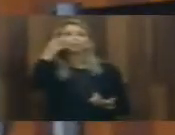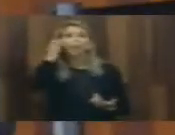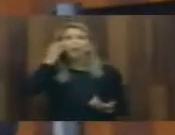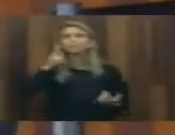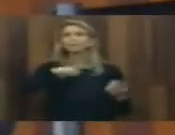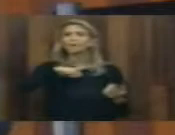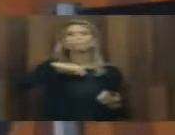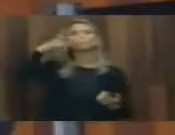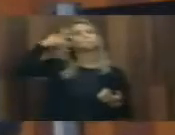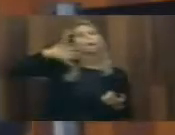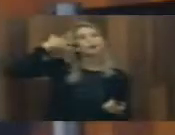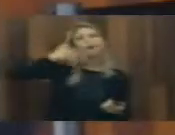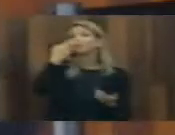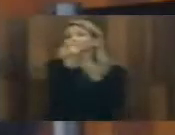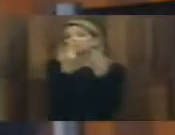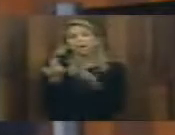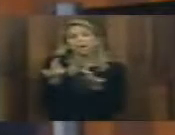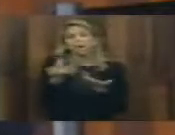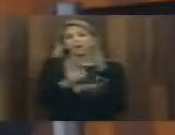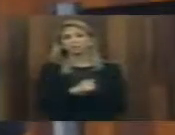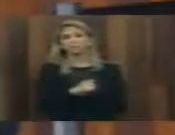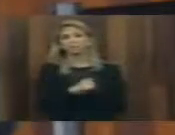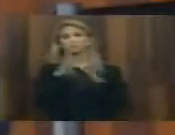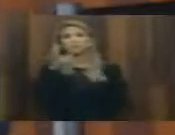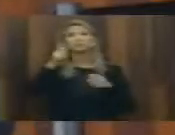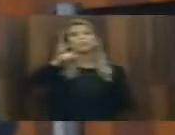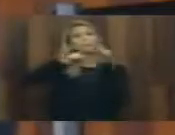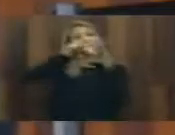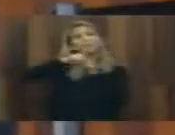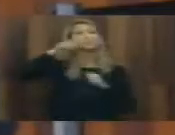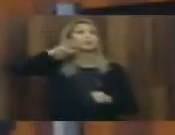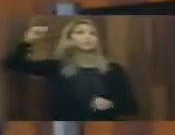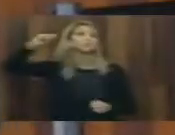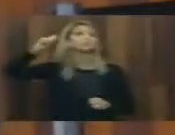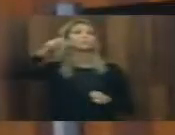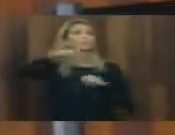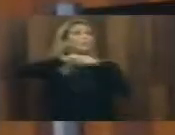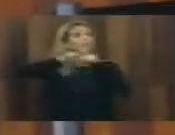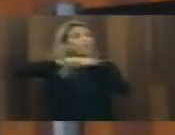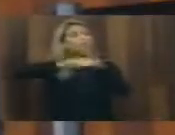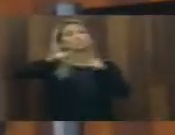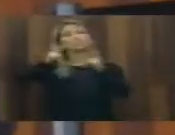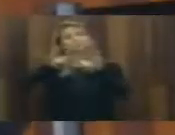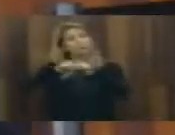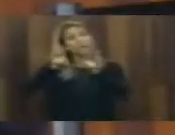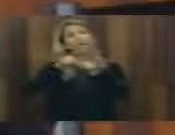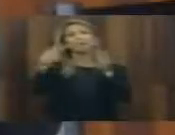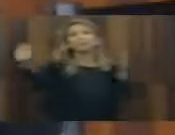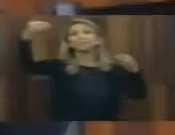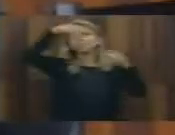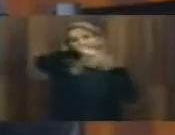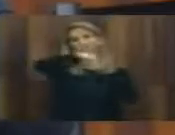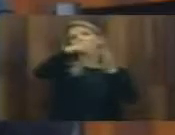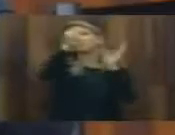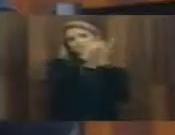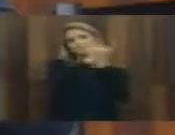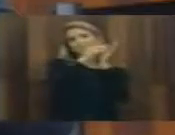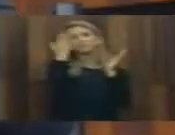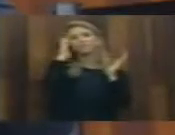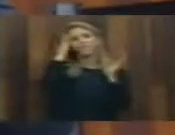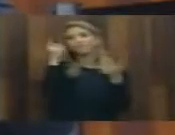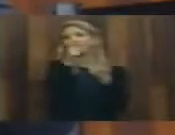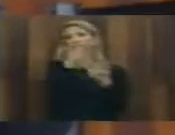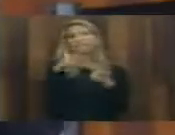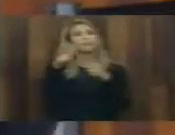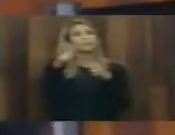já está chegando no outubro. E aí o Abril Verde também vai entrar nesses calendários, mas não significa que vai ter um